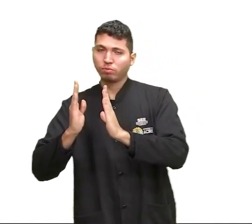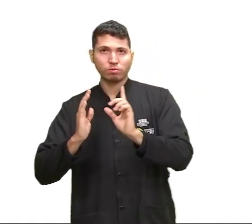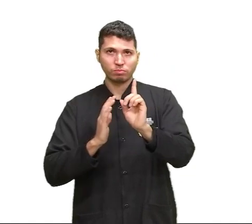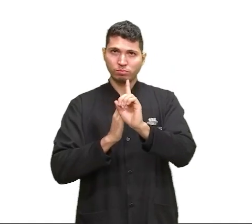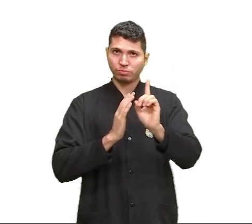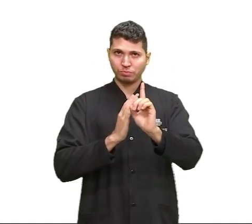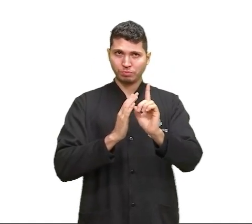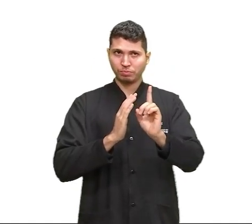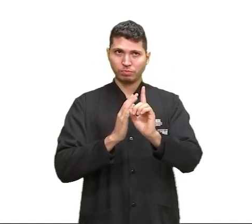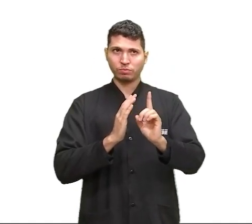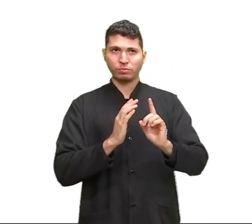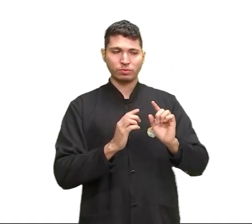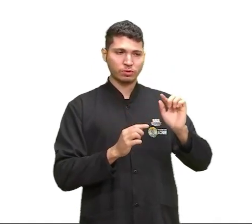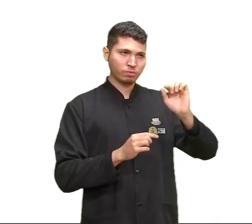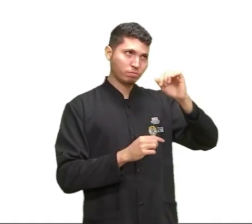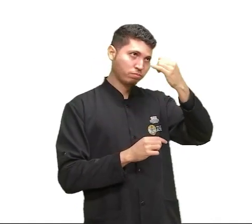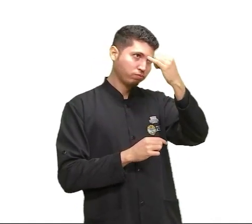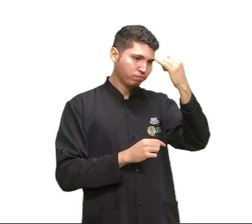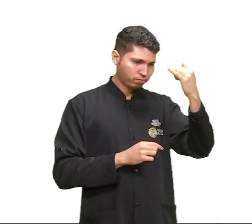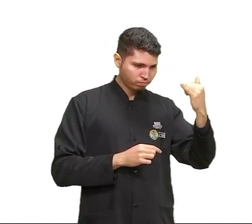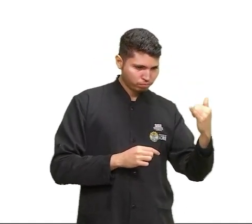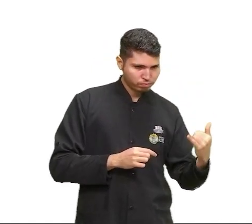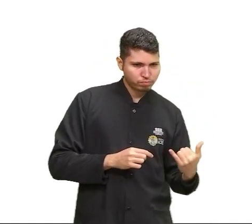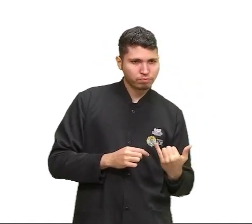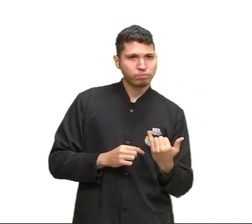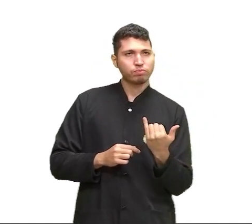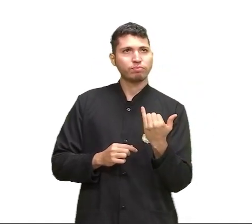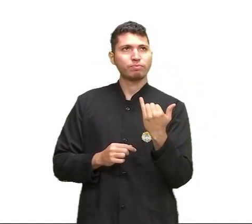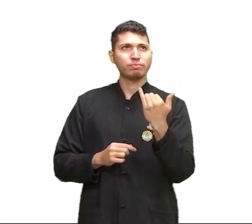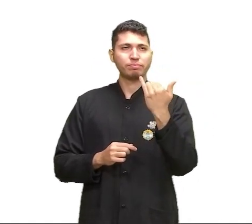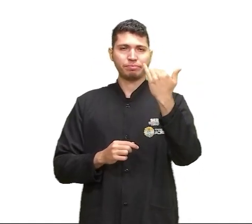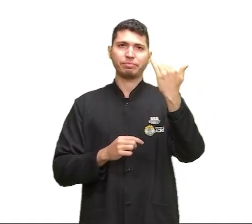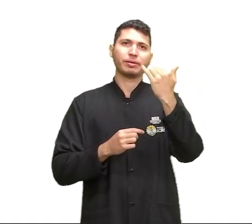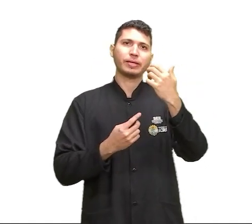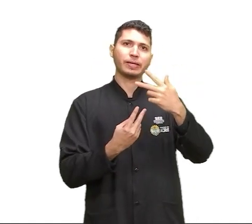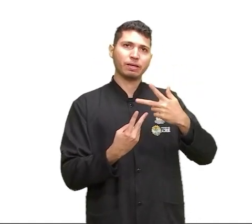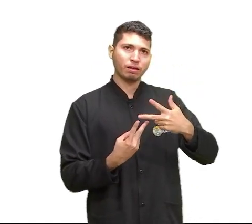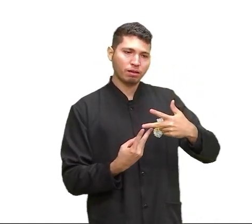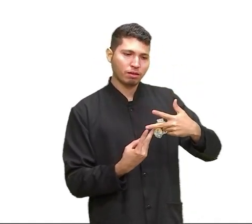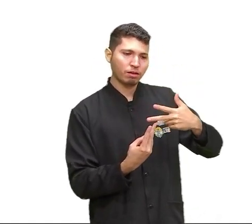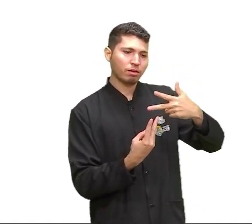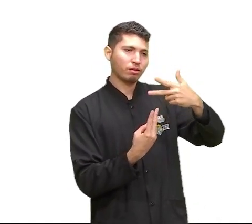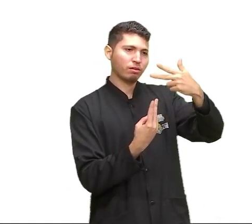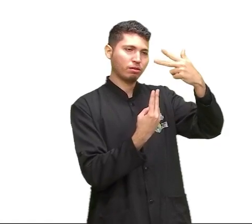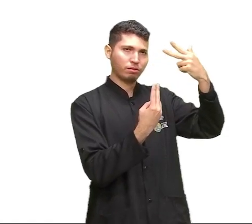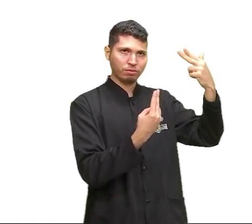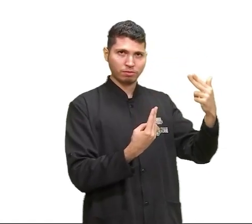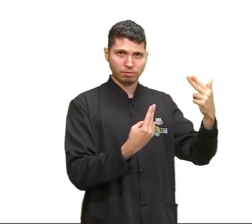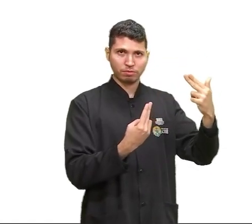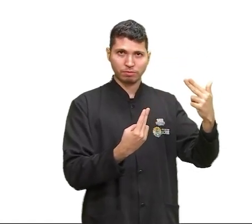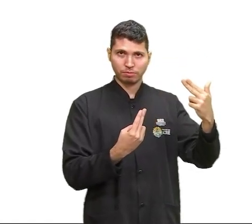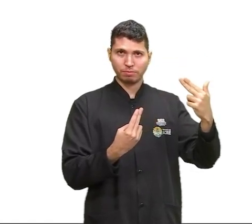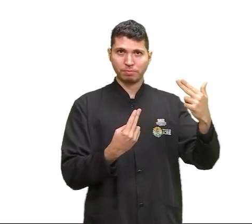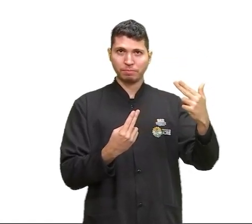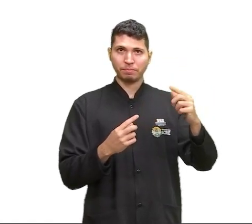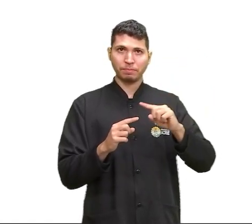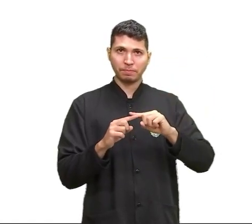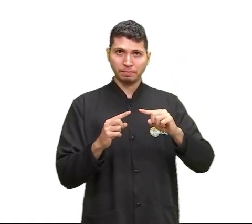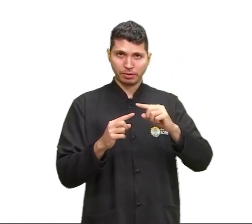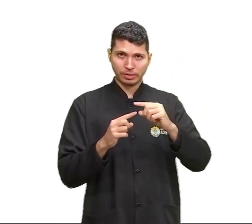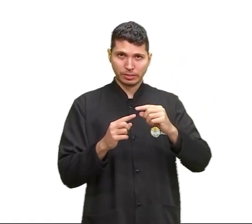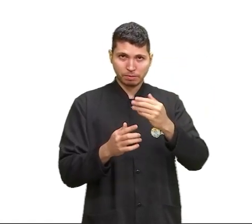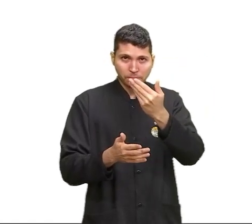a corrente que passa entre elas é igual, porém a tensão varia. Tem essa perda de